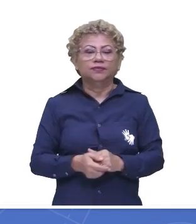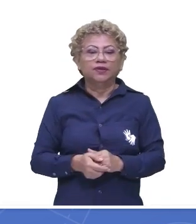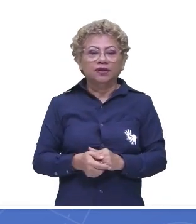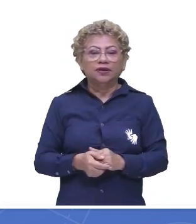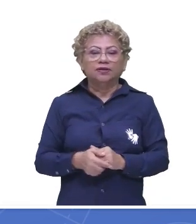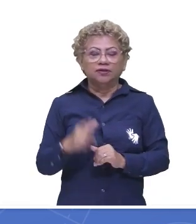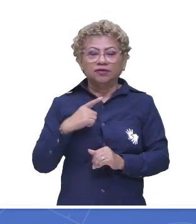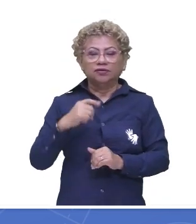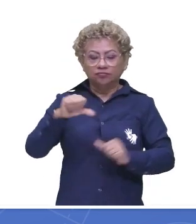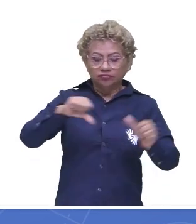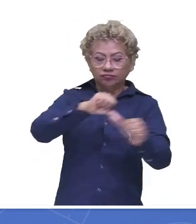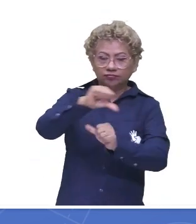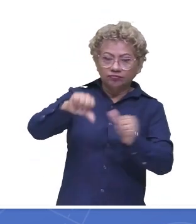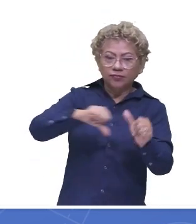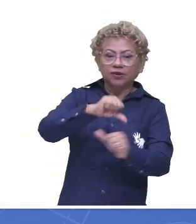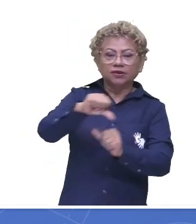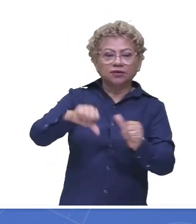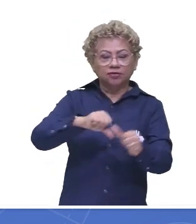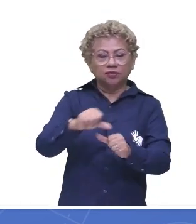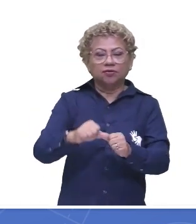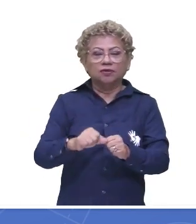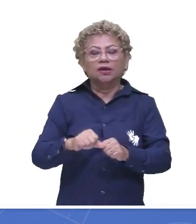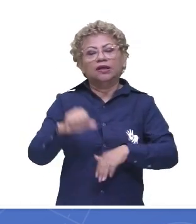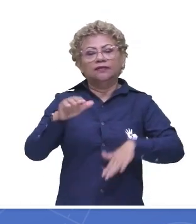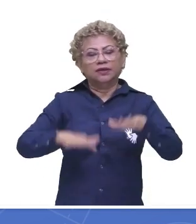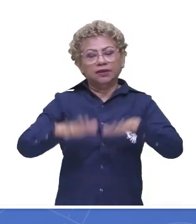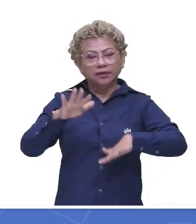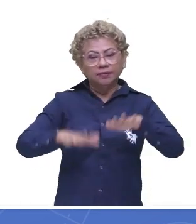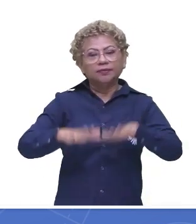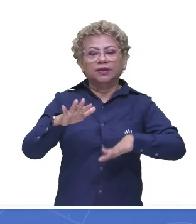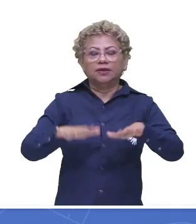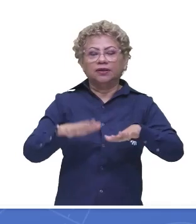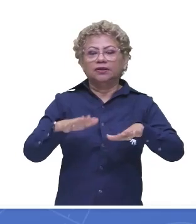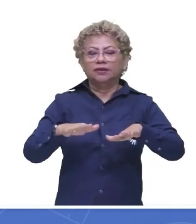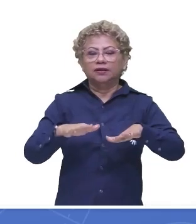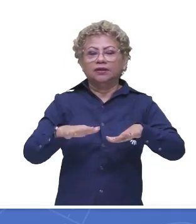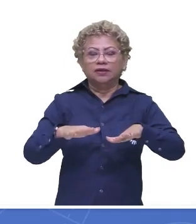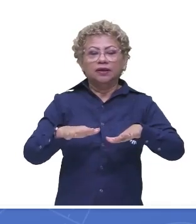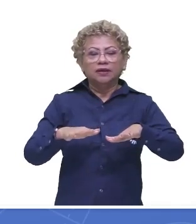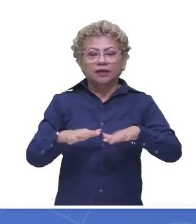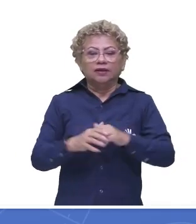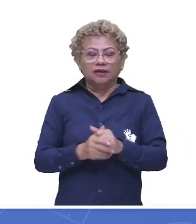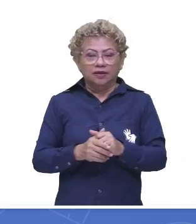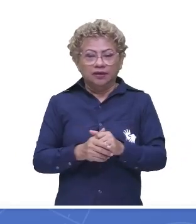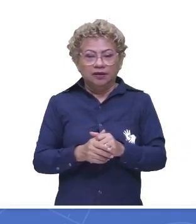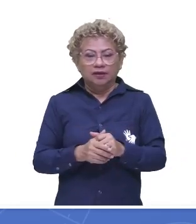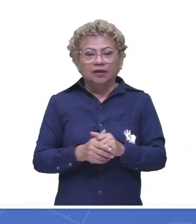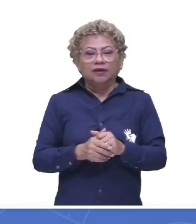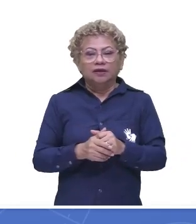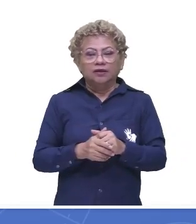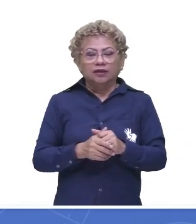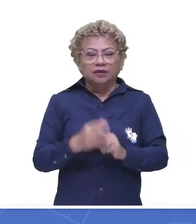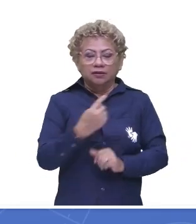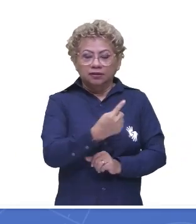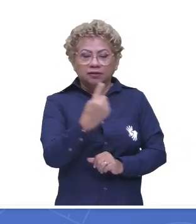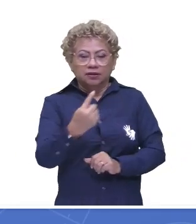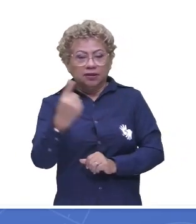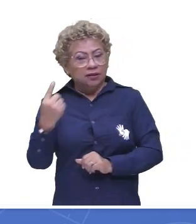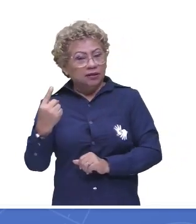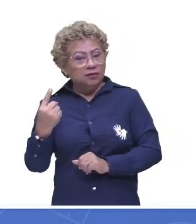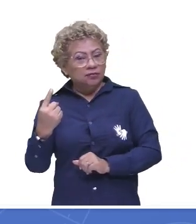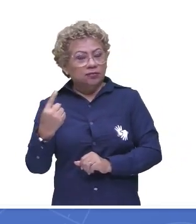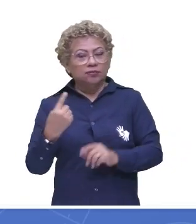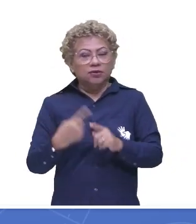Essa mudança de estado físico, ela depende de uma temperatura bem fixa, que é uma das características físicas da matéria, tá certo?